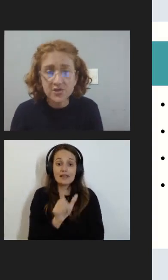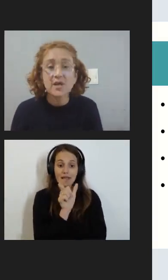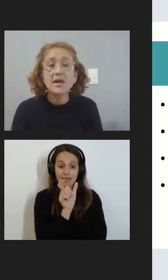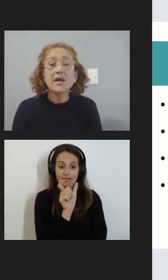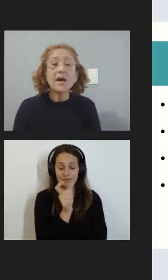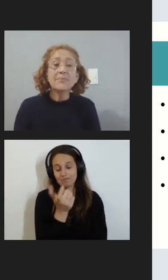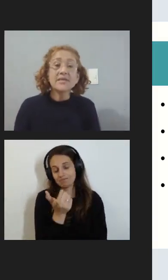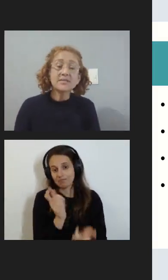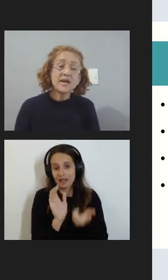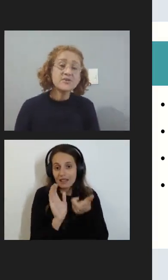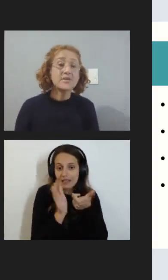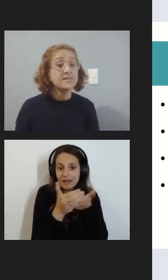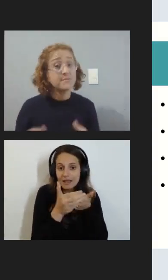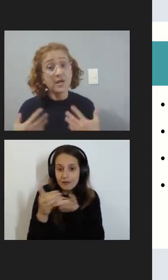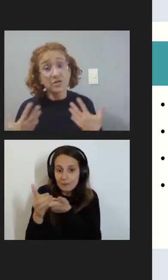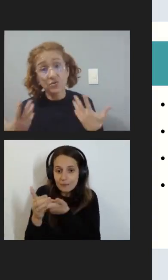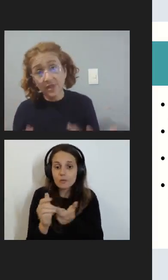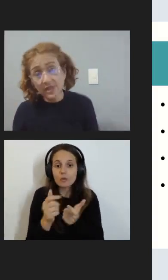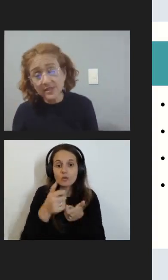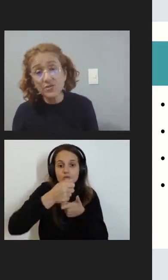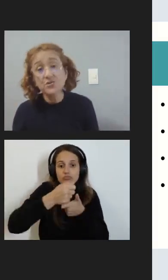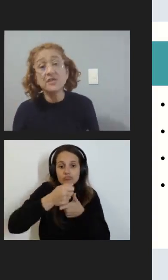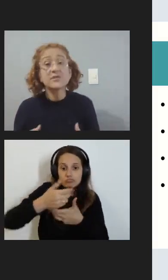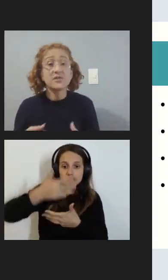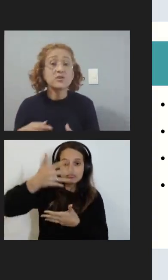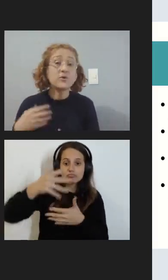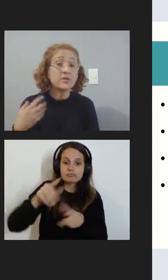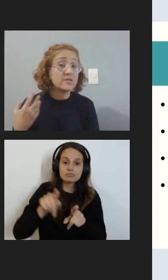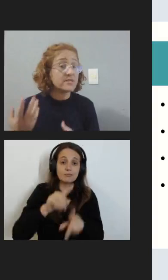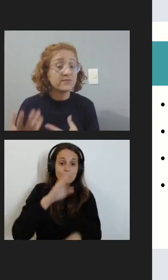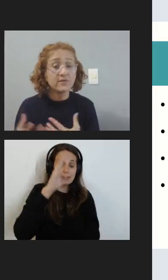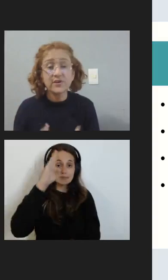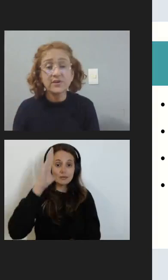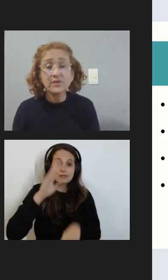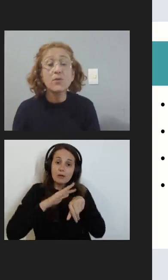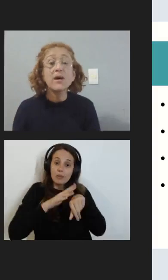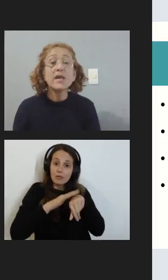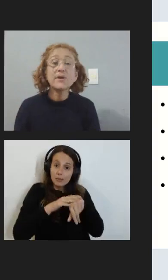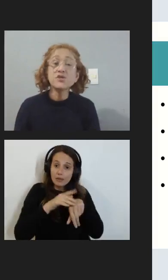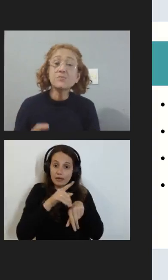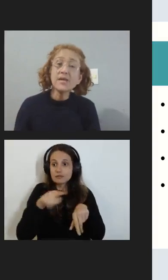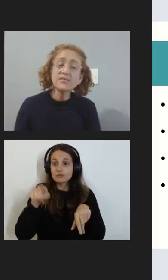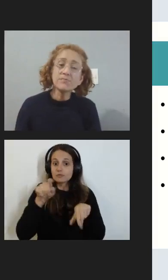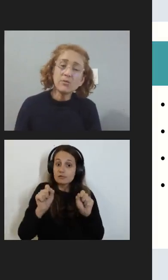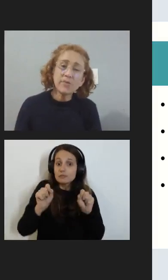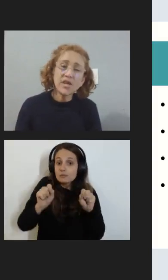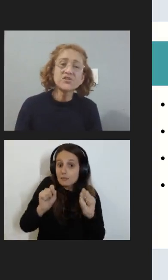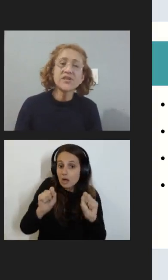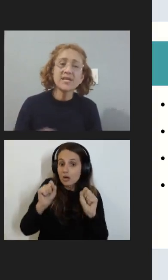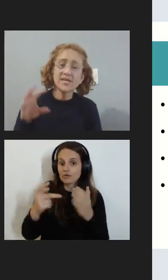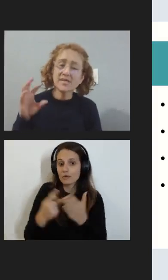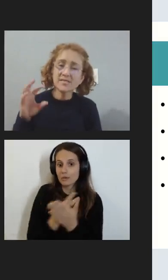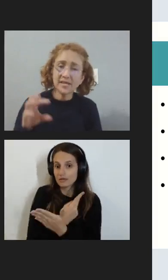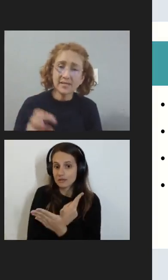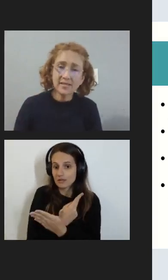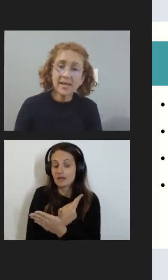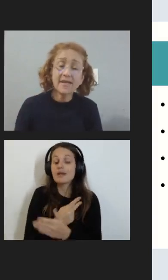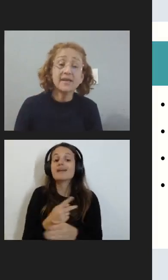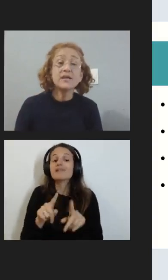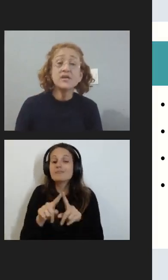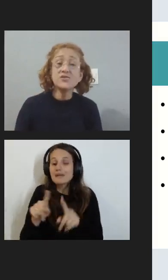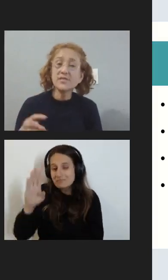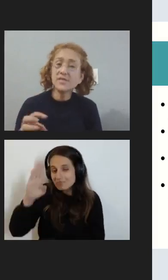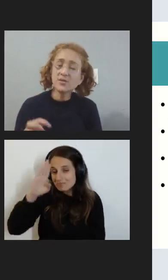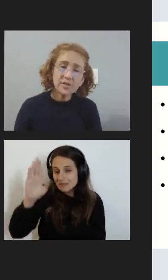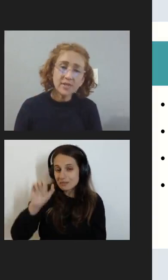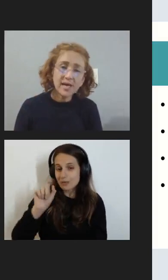vocês, apresentar as principais doenças, o que vocês podem desenvolver ou não, mas principalmente trazer essa ideia